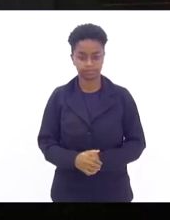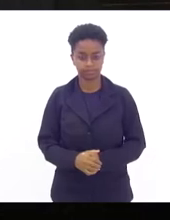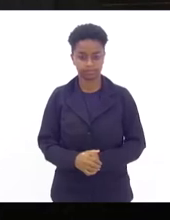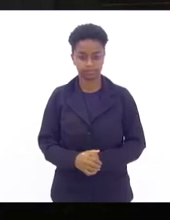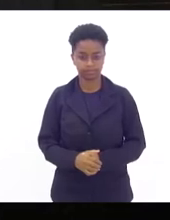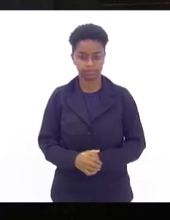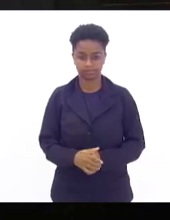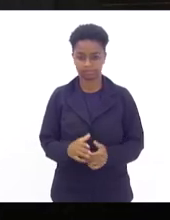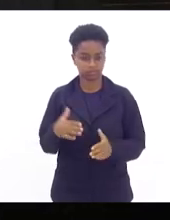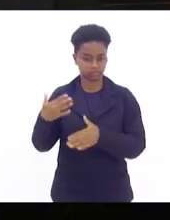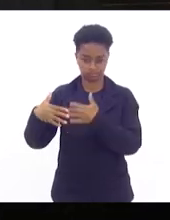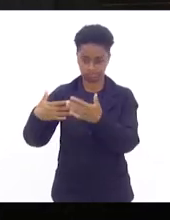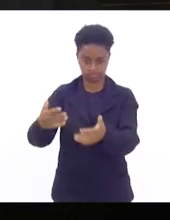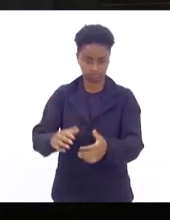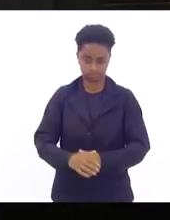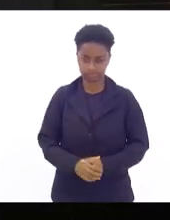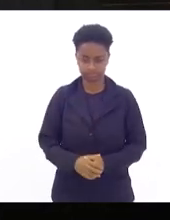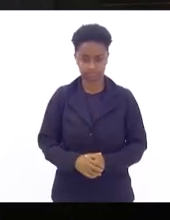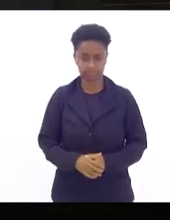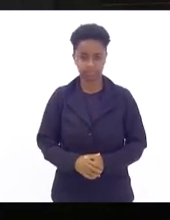e por aí vai.